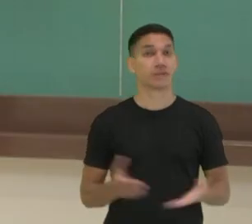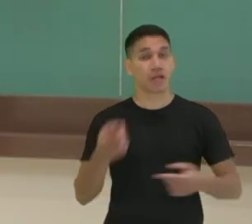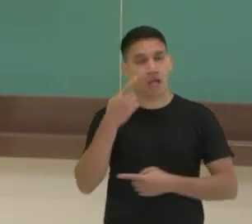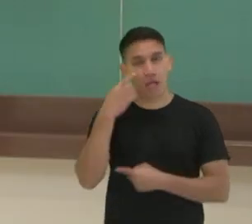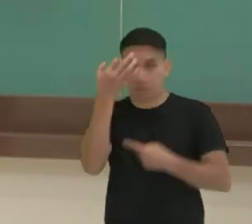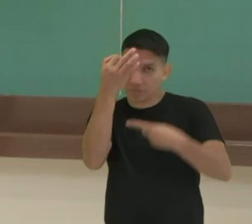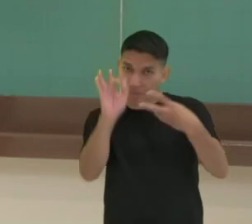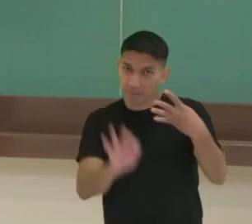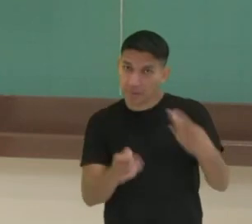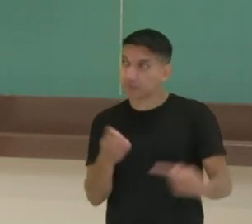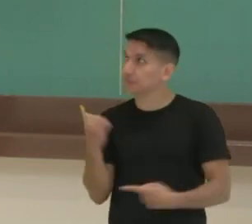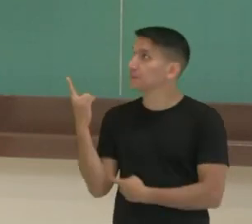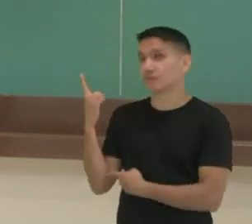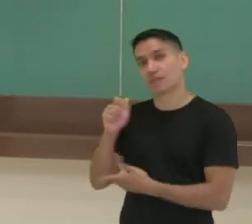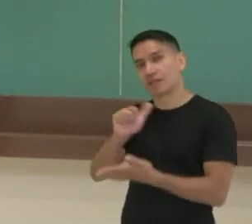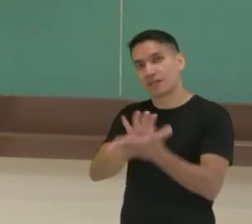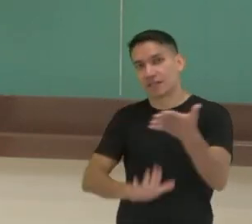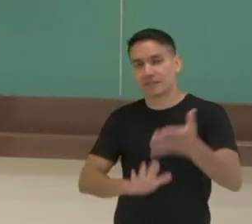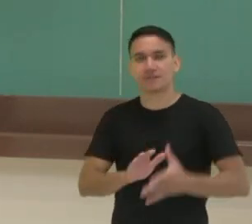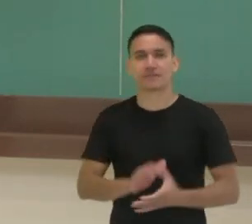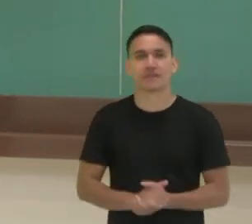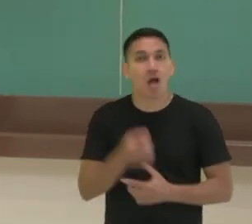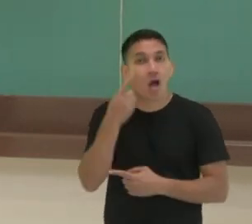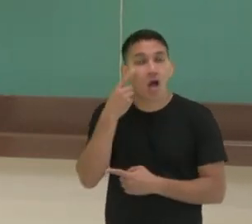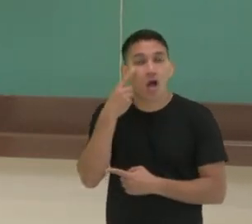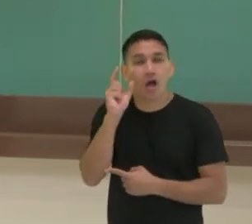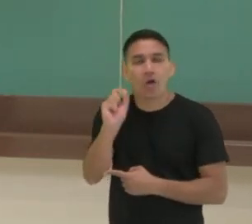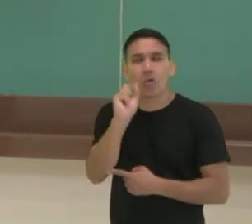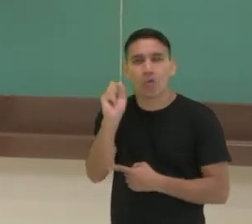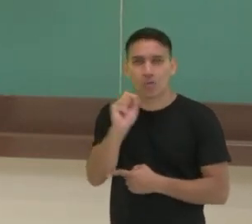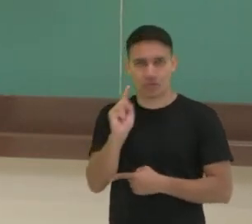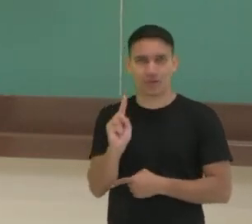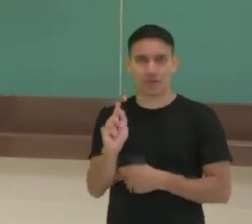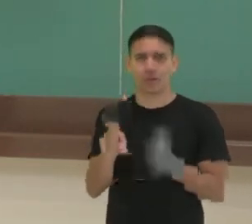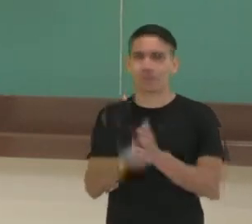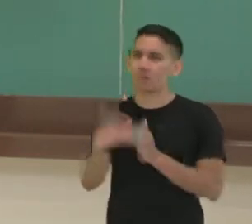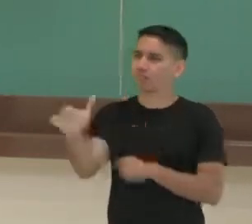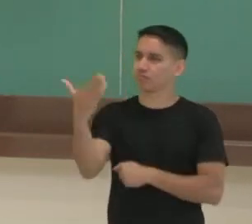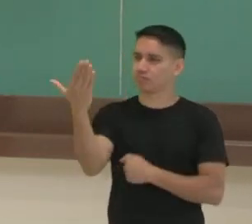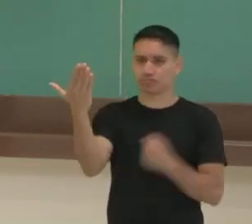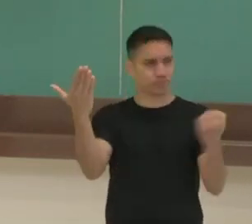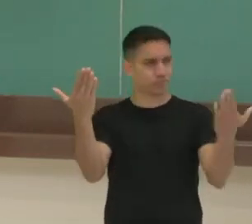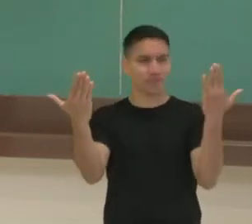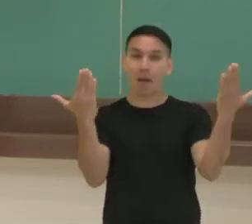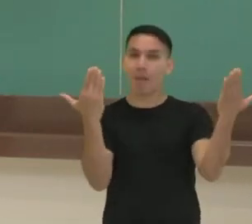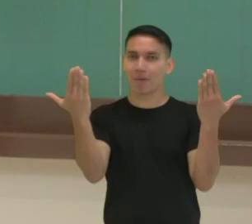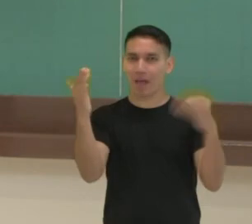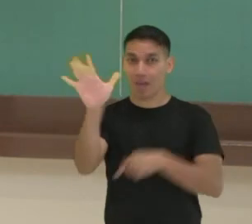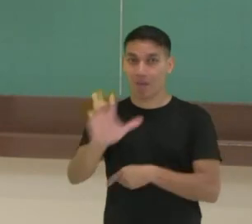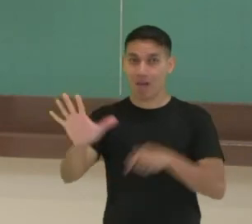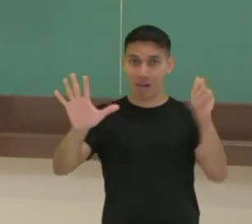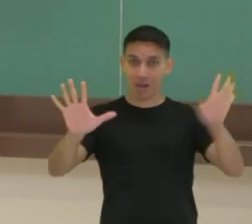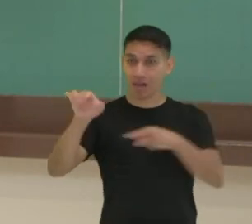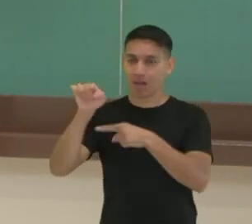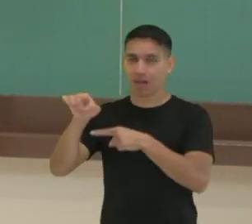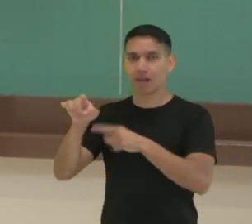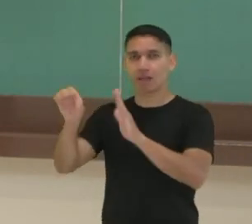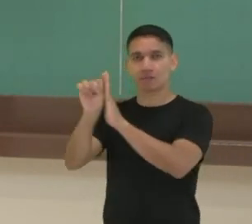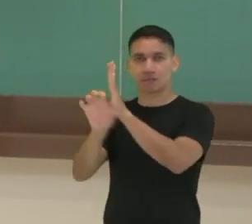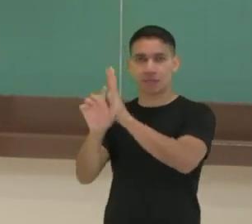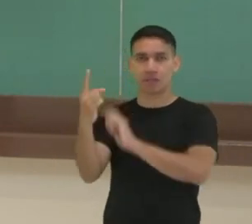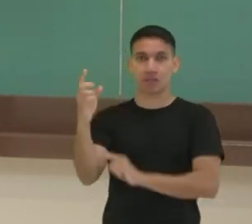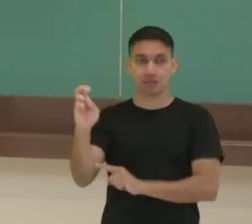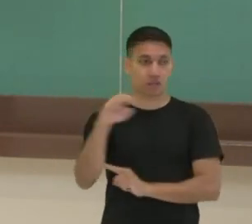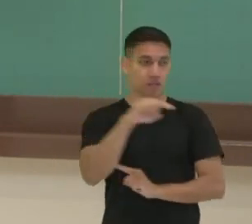Vamos fazer a correção da nossa atividade? Então veja, observando os dois mapas, sendo o primeiro do século XV e o segundo